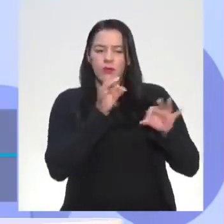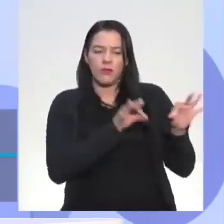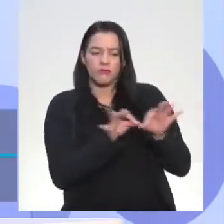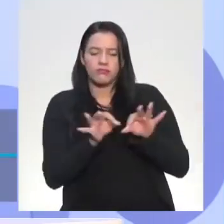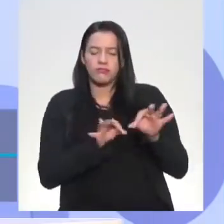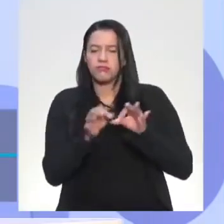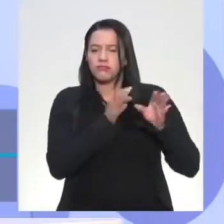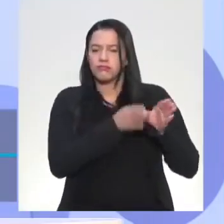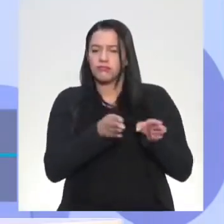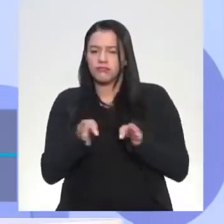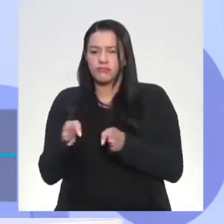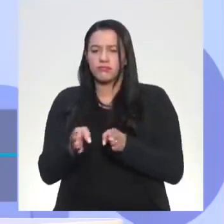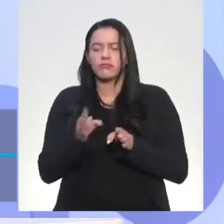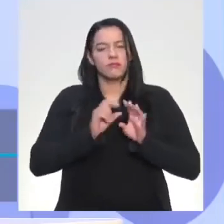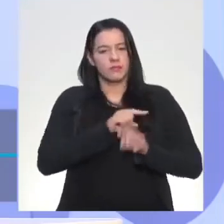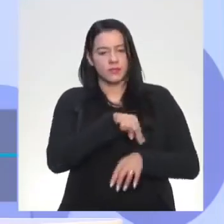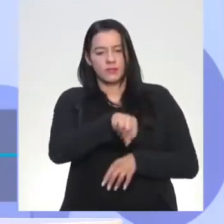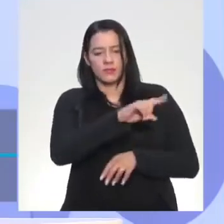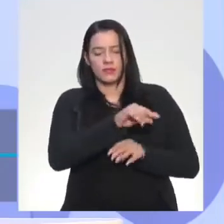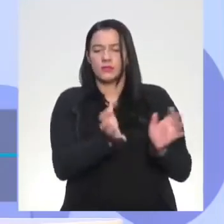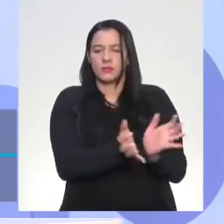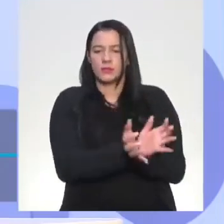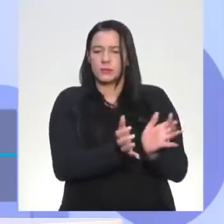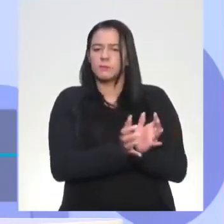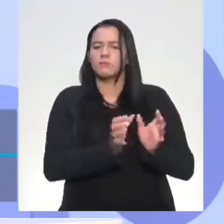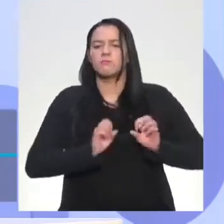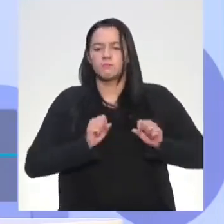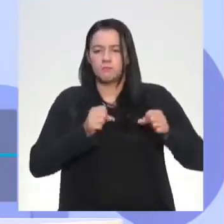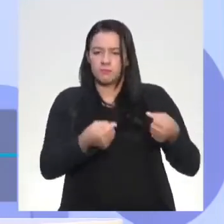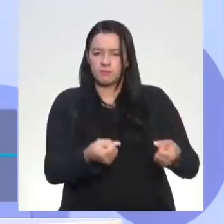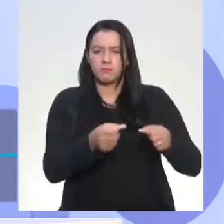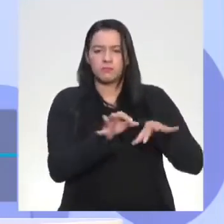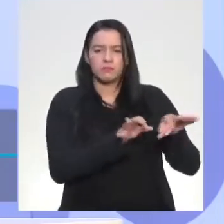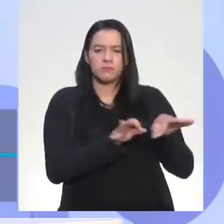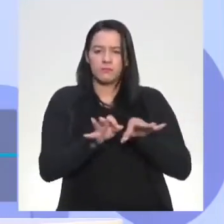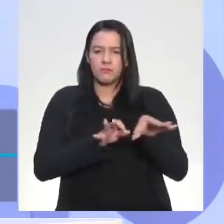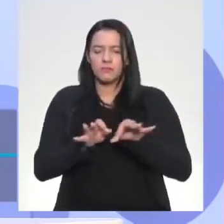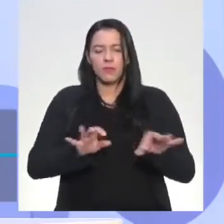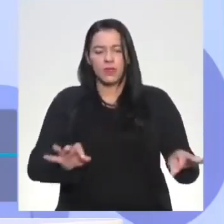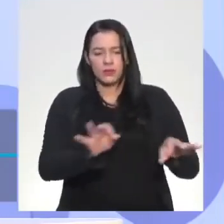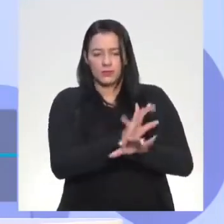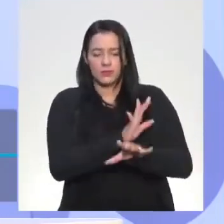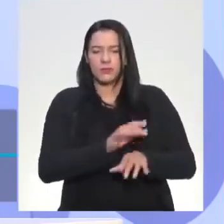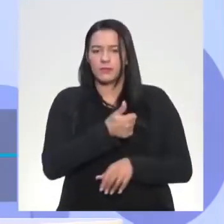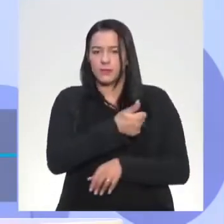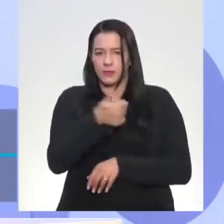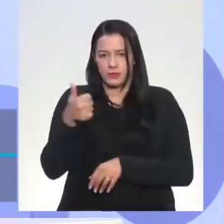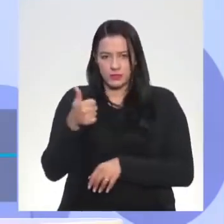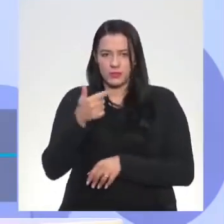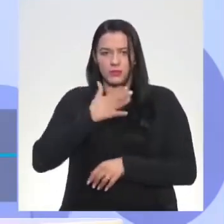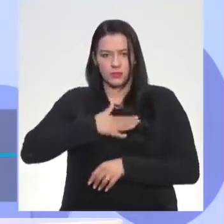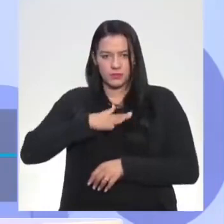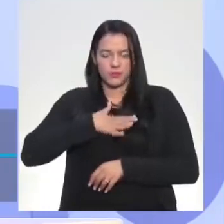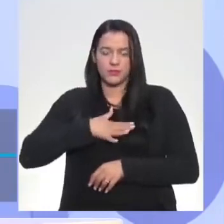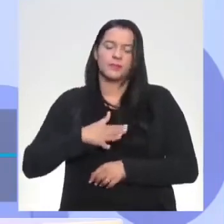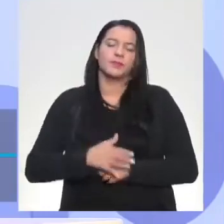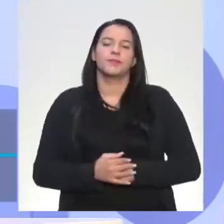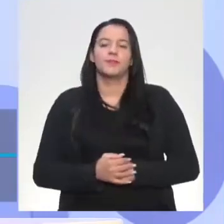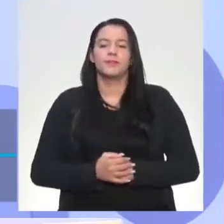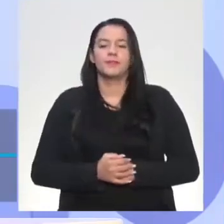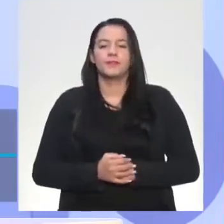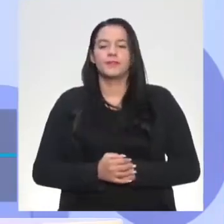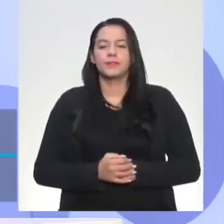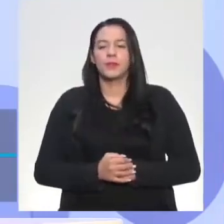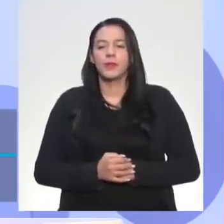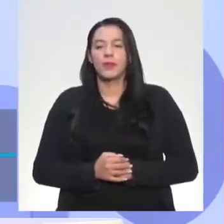de organização e tal, mas tem gente trabalhando para que isso se resolva, pode ficar tranquilo, Paulo, tá?